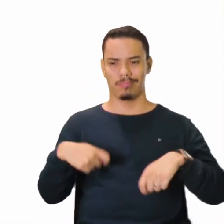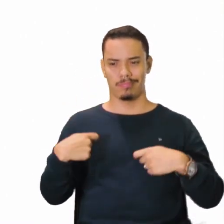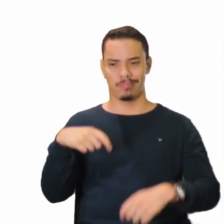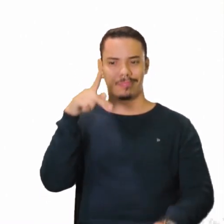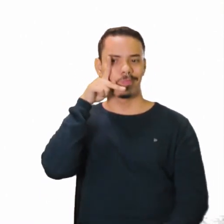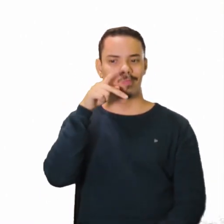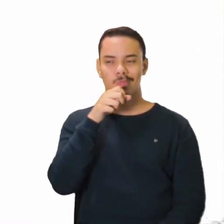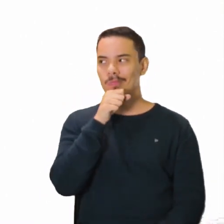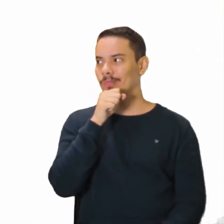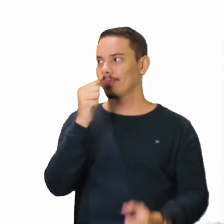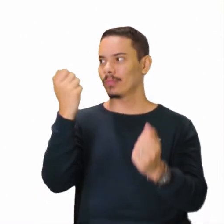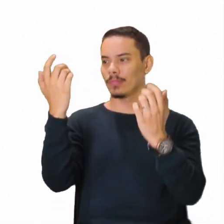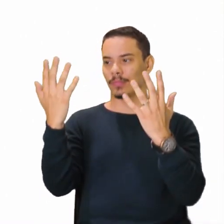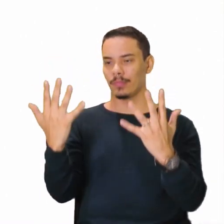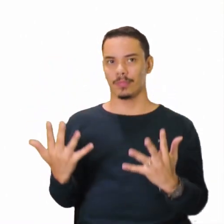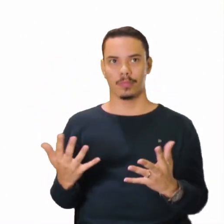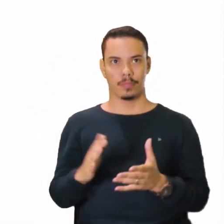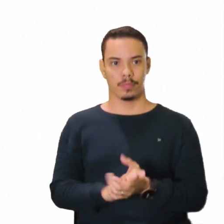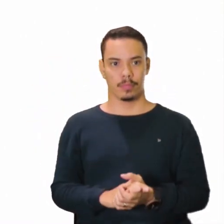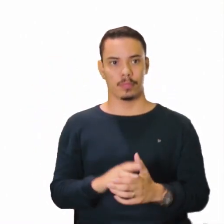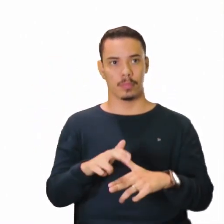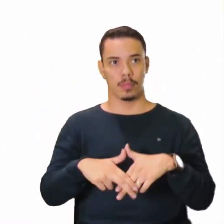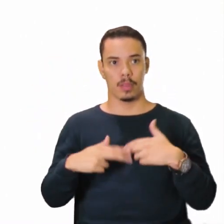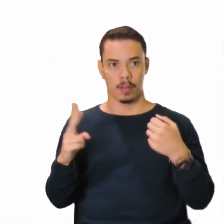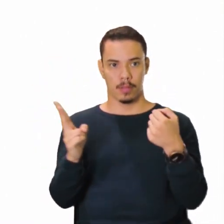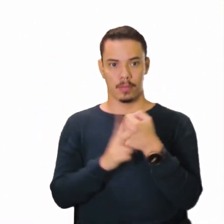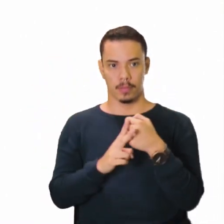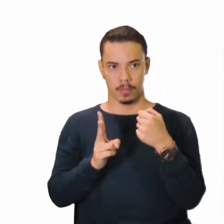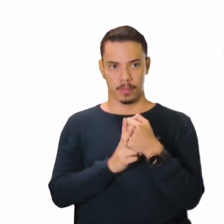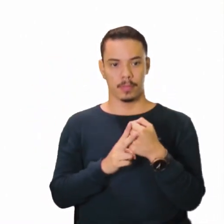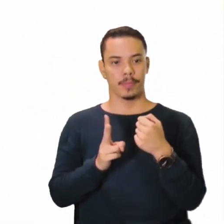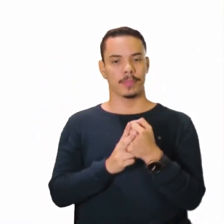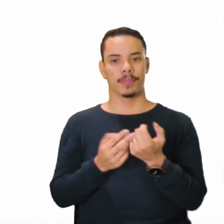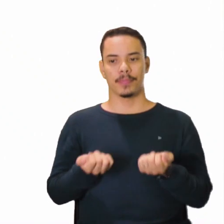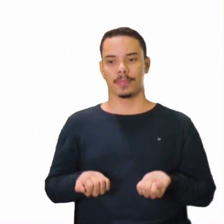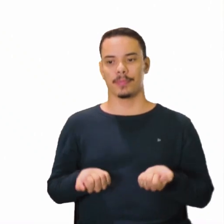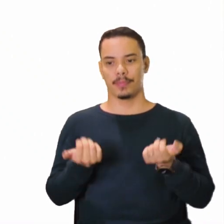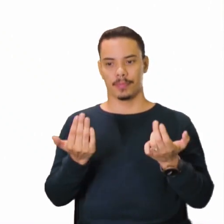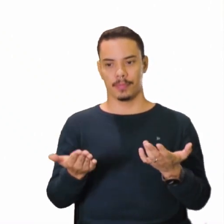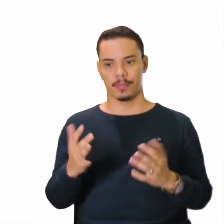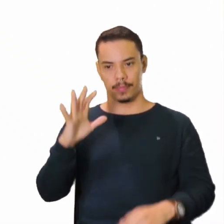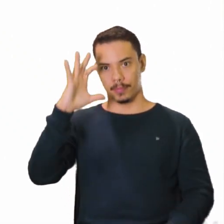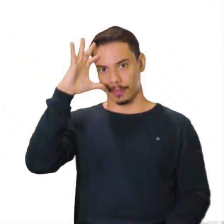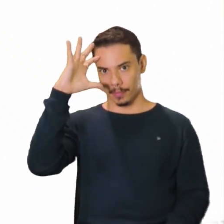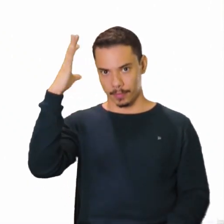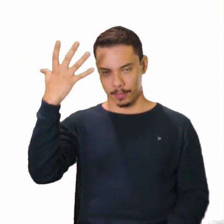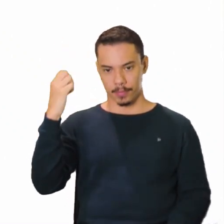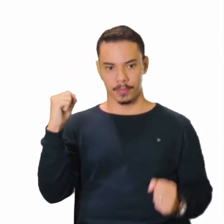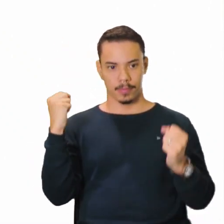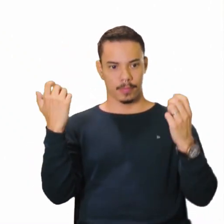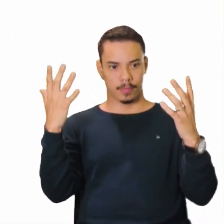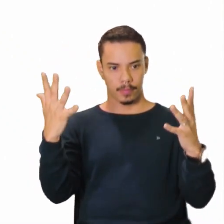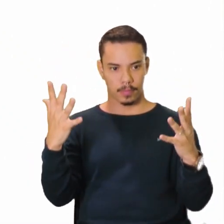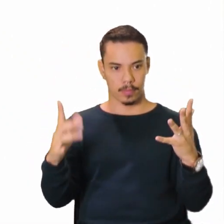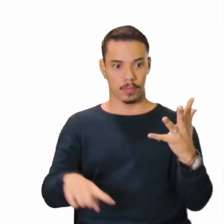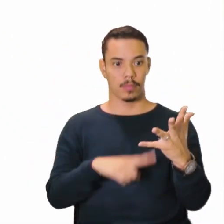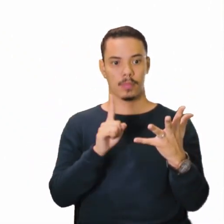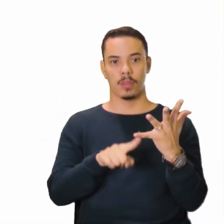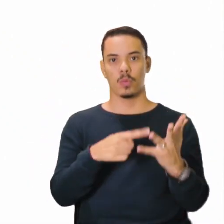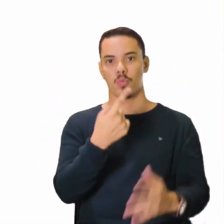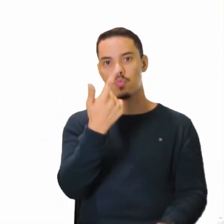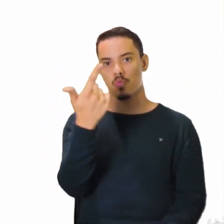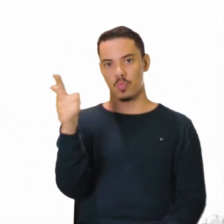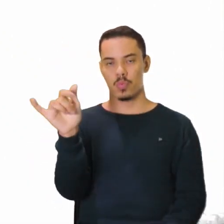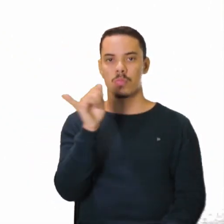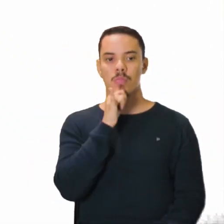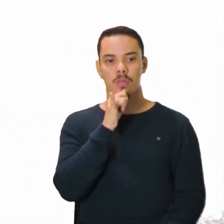né? Tá? Então, o verbo aí nevar, que indica fenômeno da natureza. Último